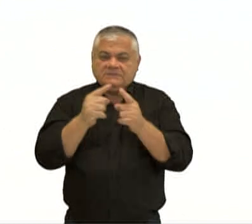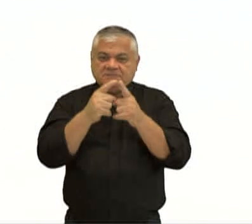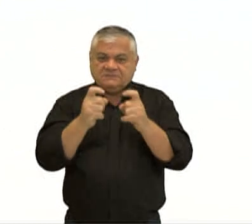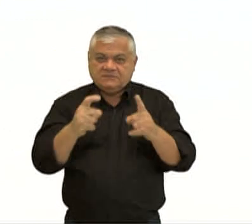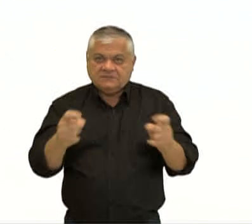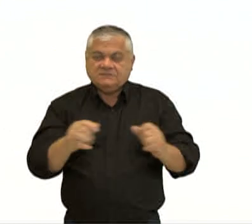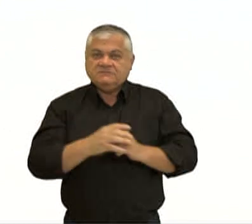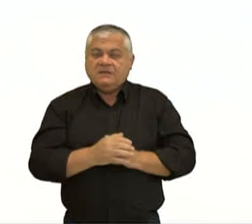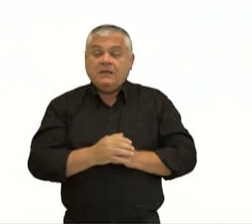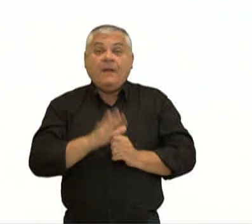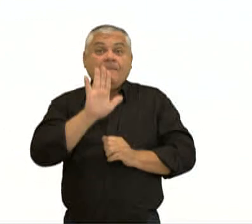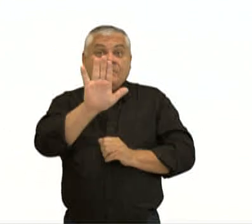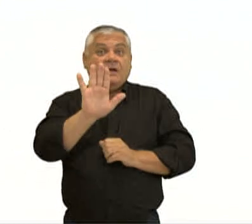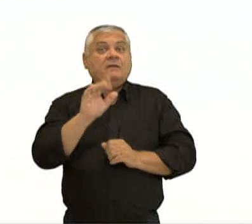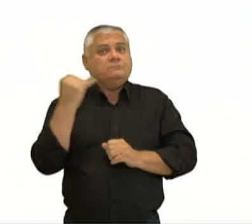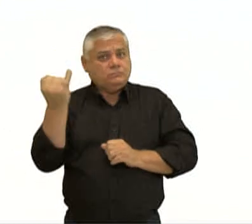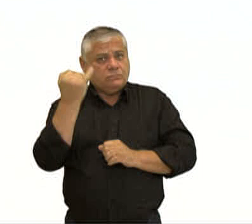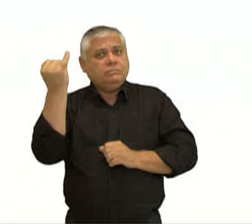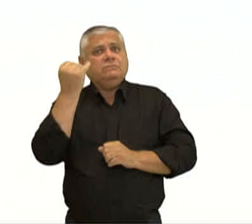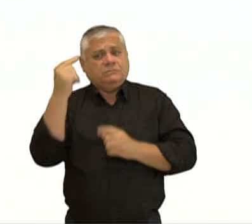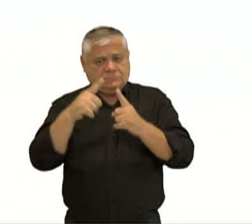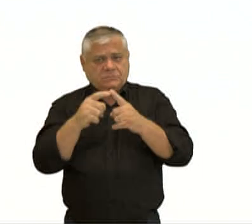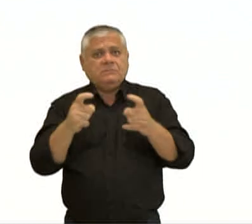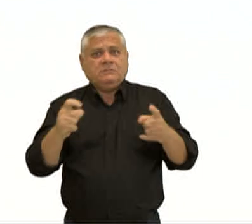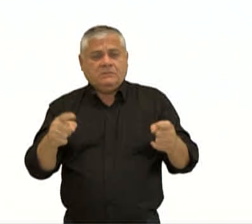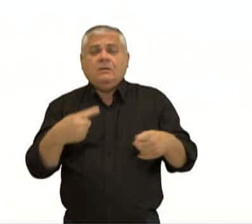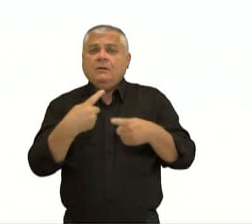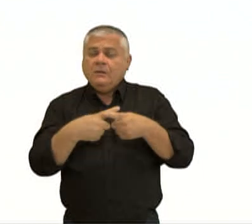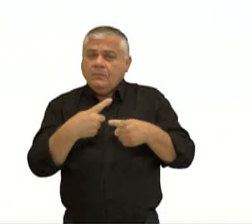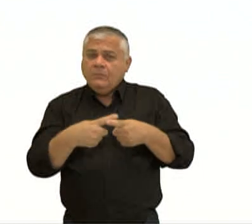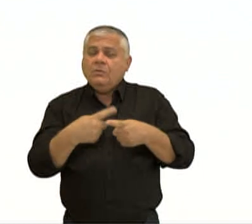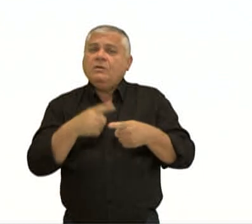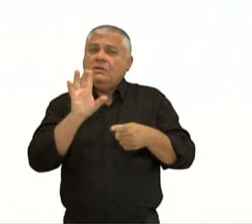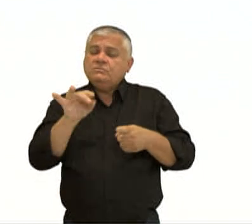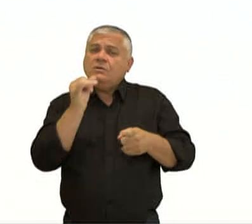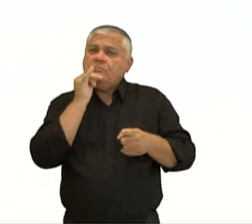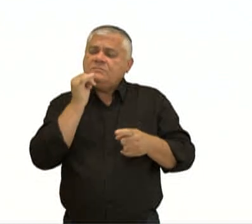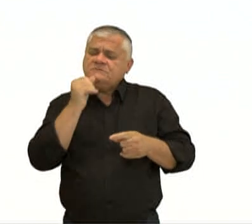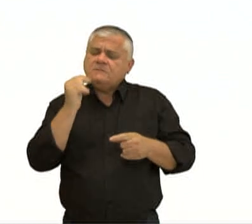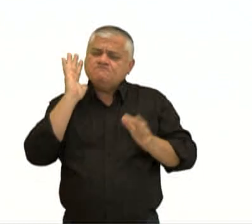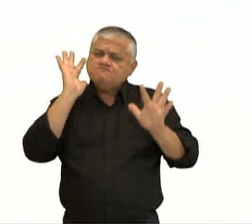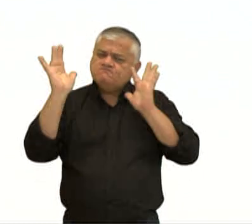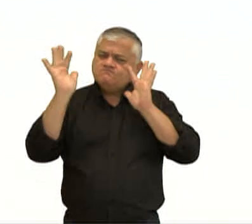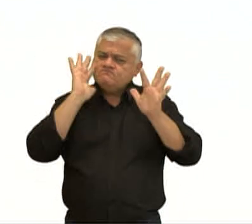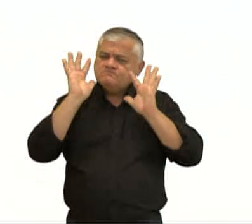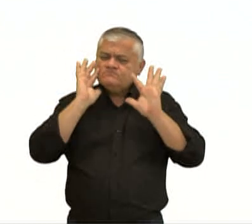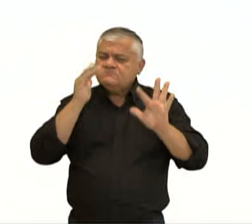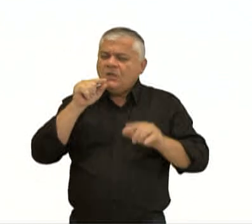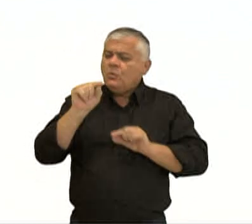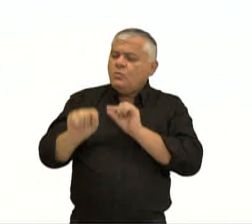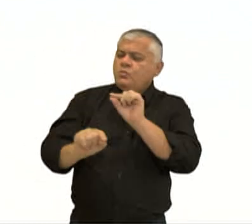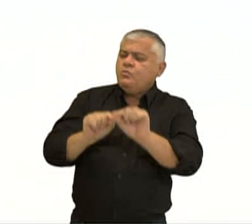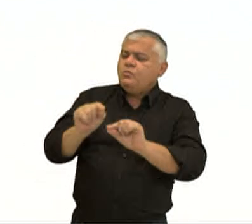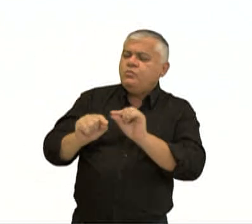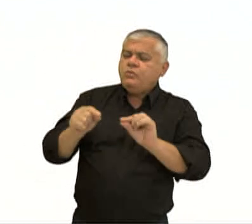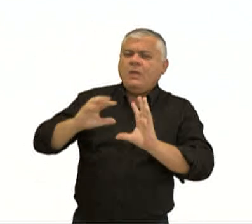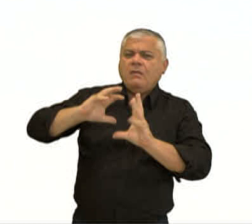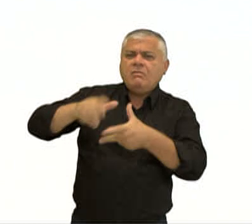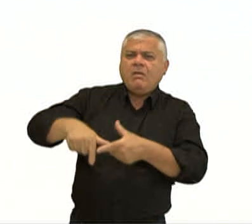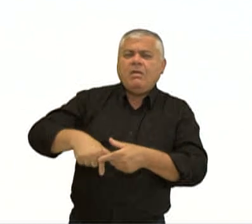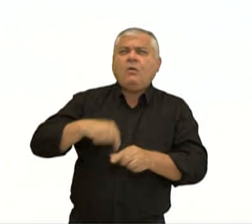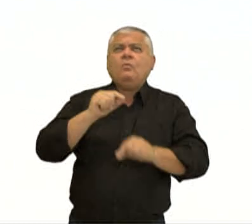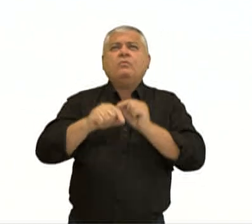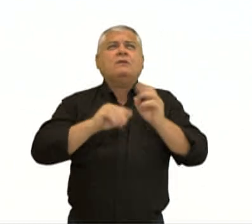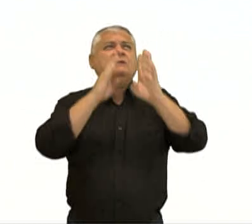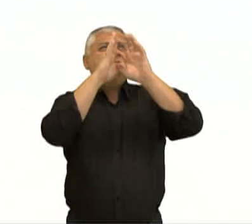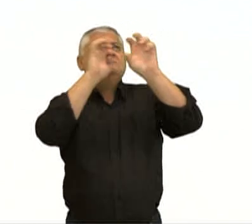contemporânea. Mas não deixava de ser ciência, porque tentava-se sair de um senso comum, tentava-se compreender alguma coisa de forma lógica, digamos assim, de uma